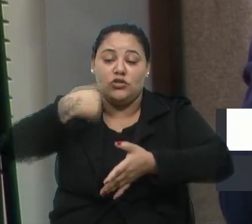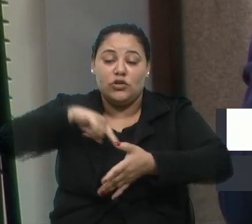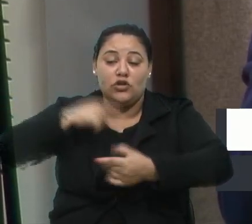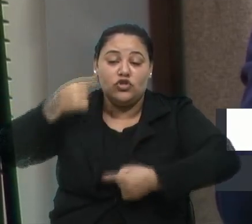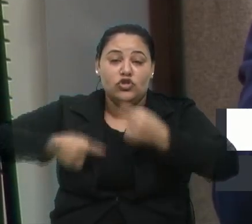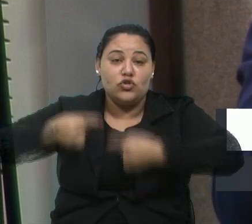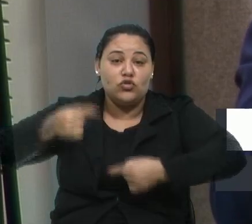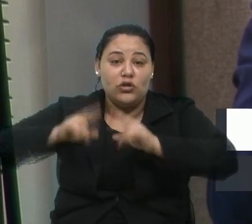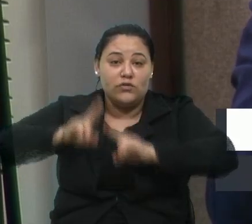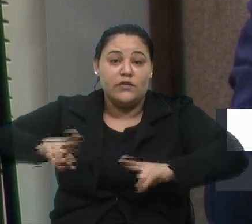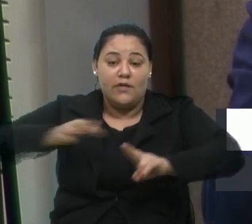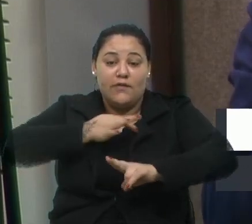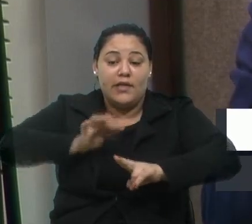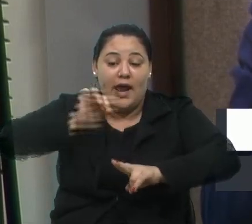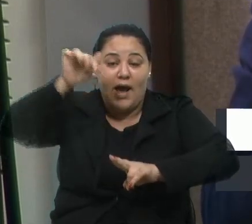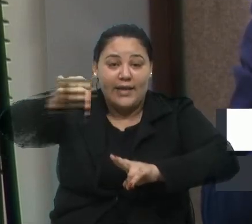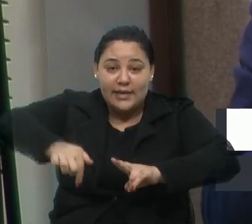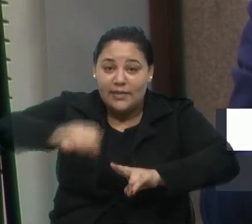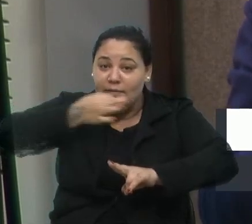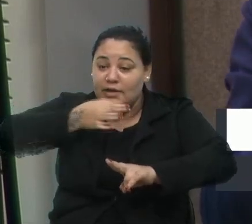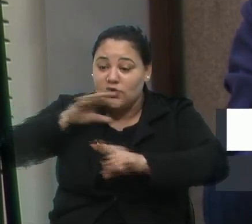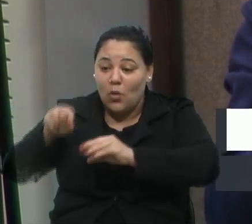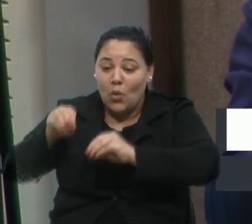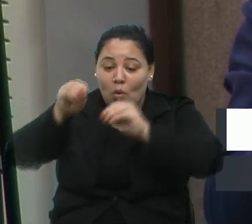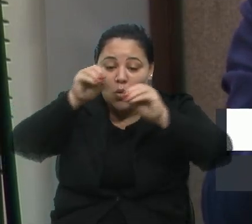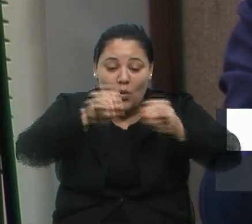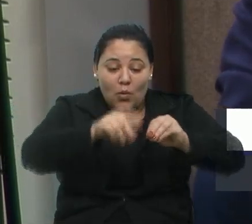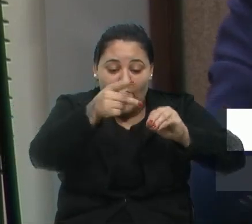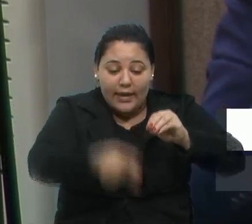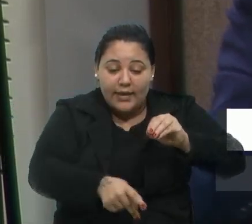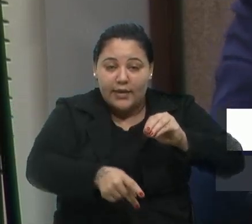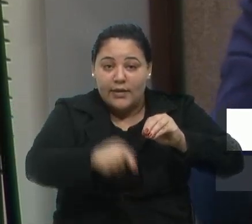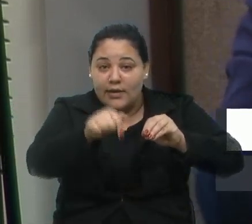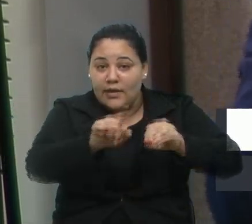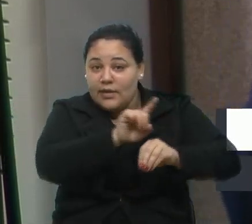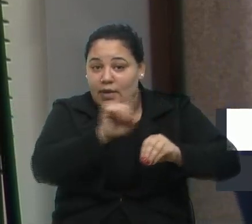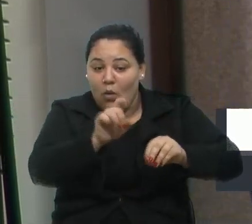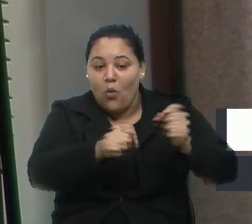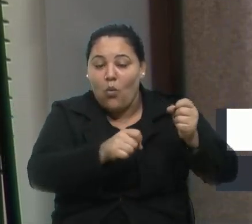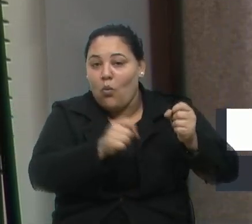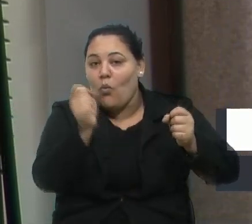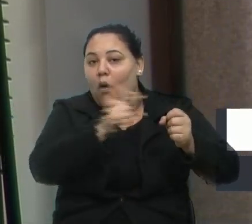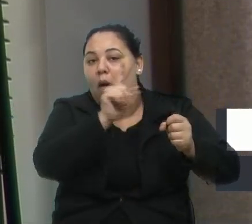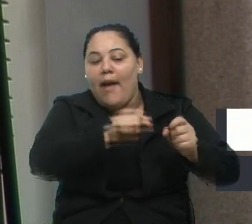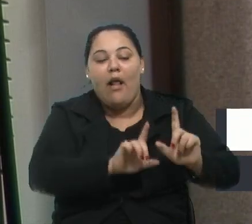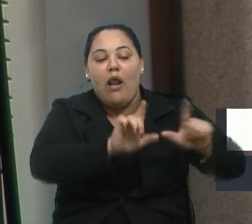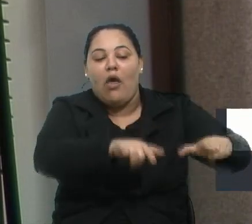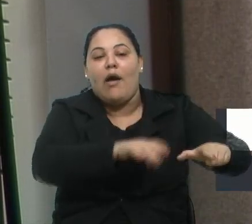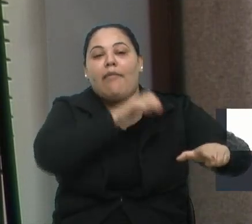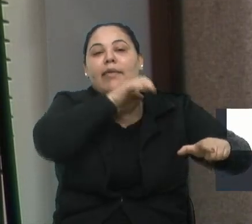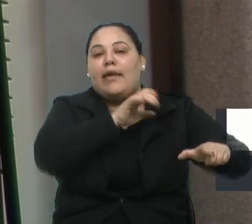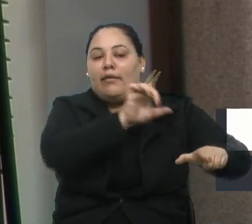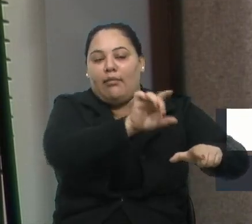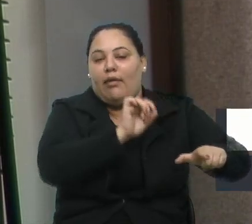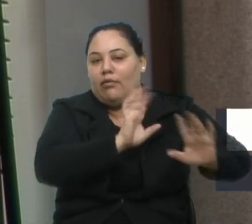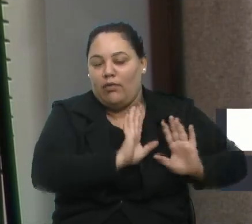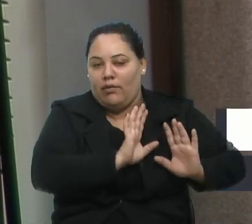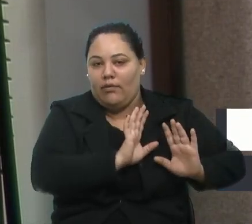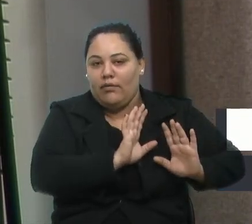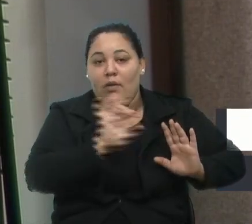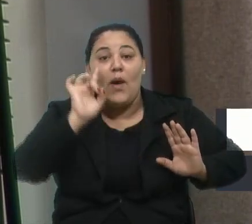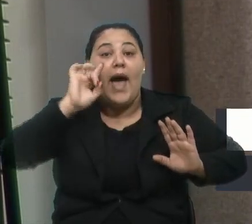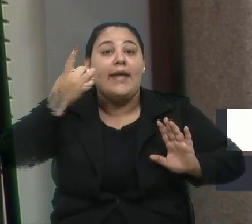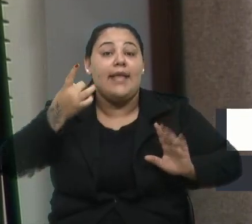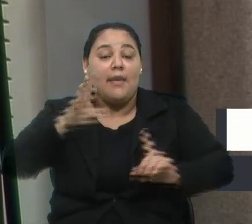Universidade Federal aqui para Caxias do Sul, né, para a nossa região, e não qual seria o local ideal. Então, a ideia, o cerne